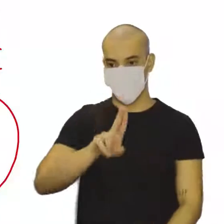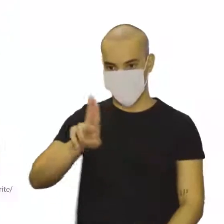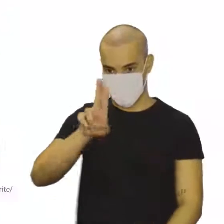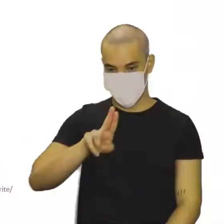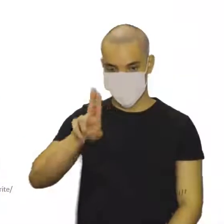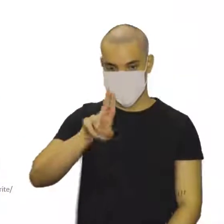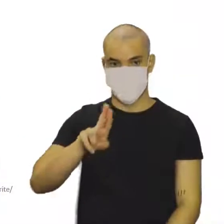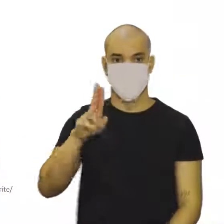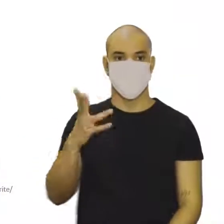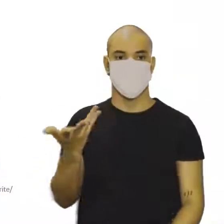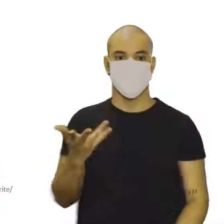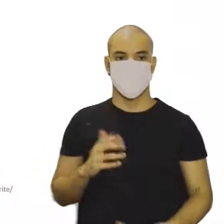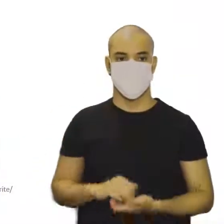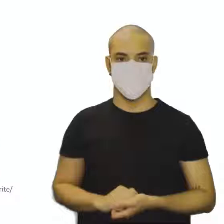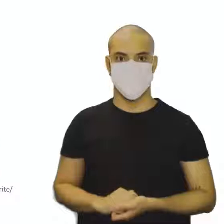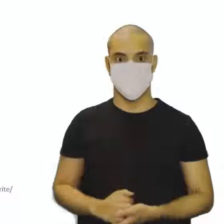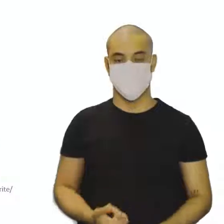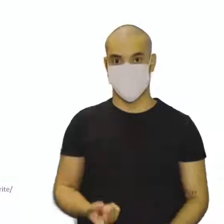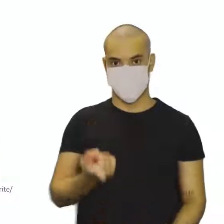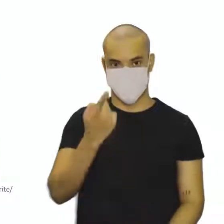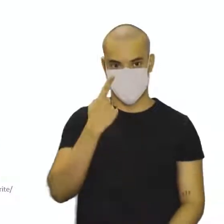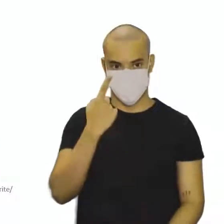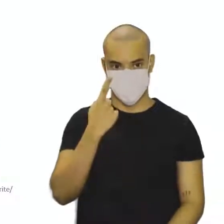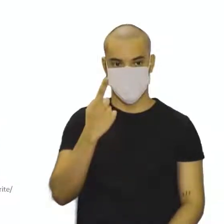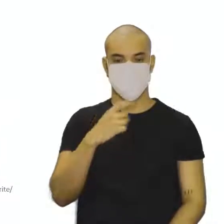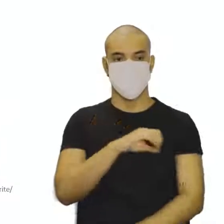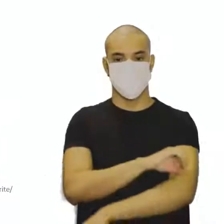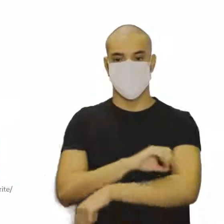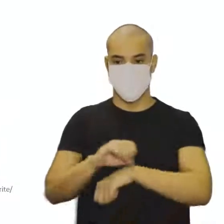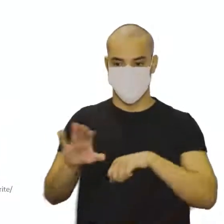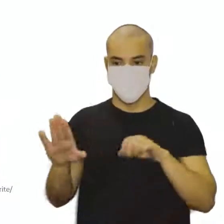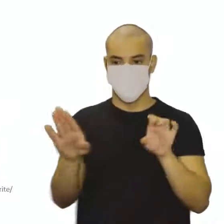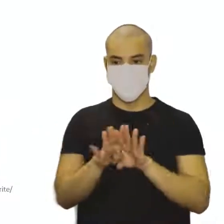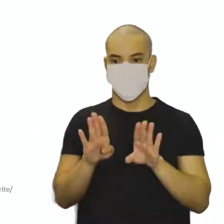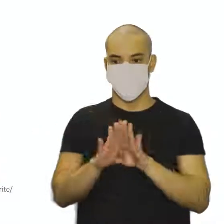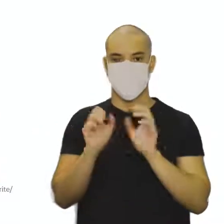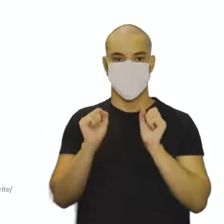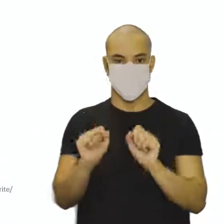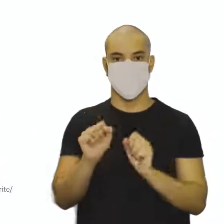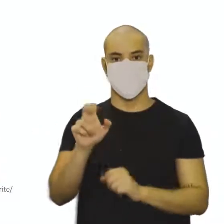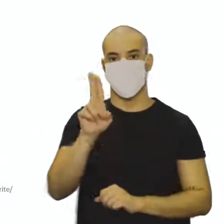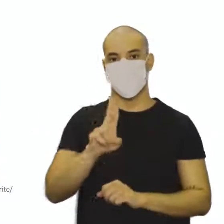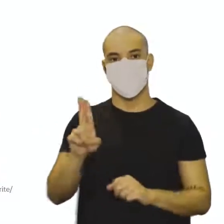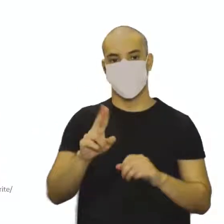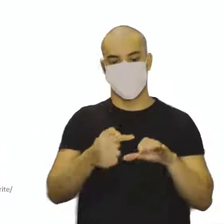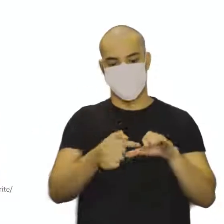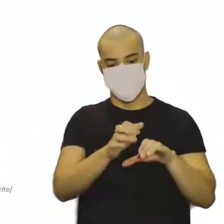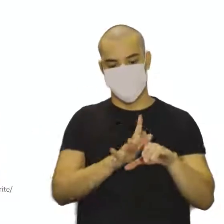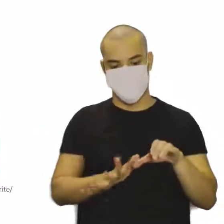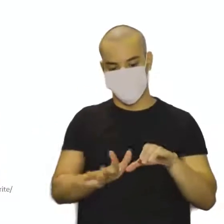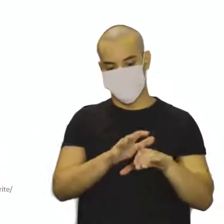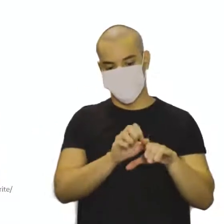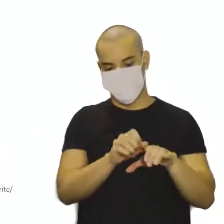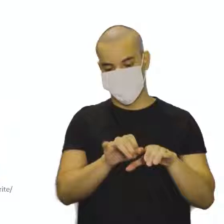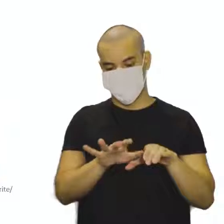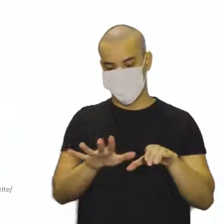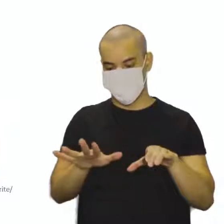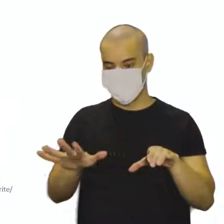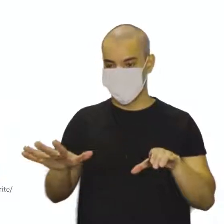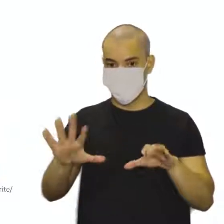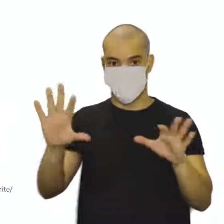os indutores? Jovens, olha só, indutores também podem ser utilizados em circuitos